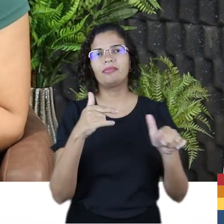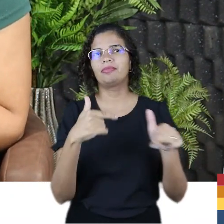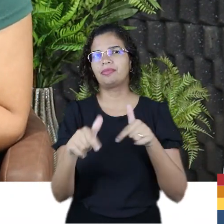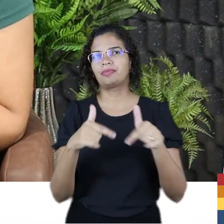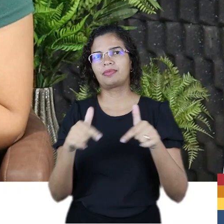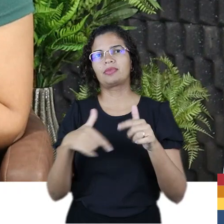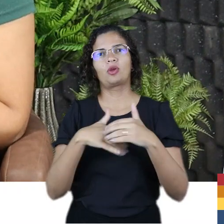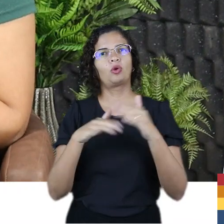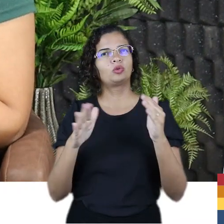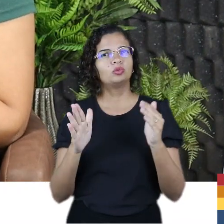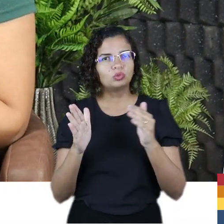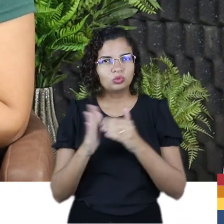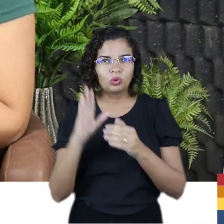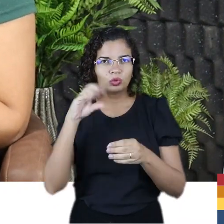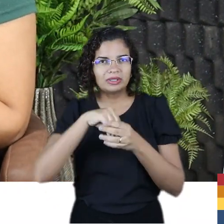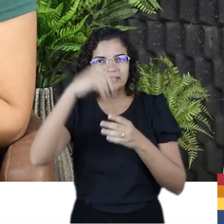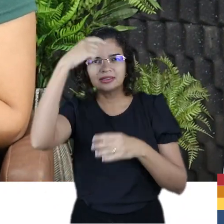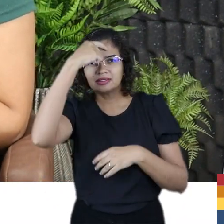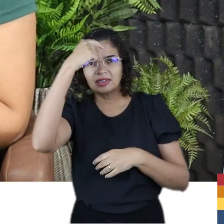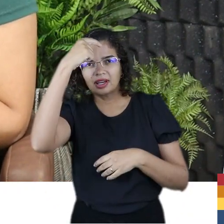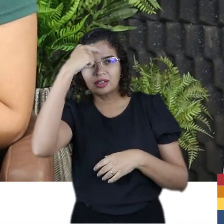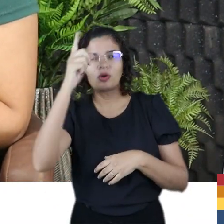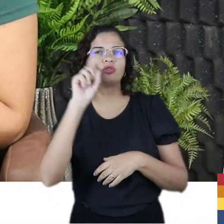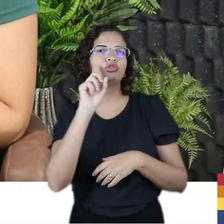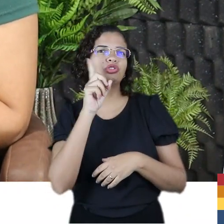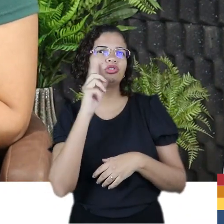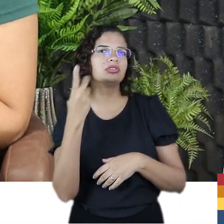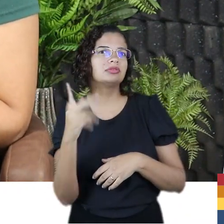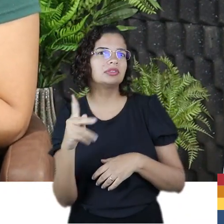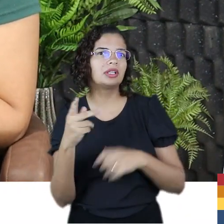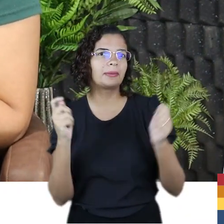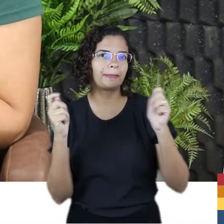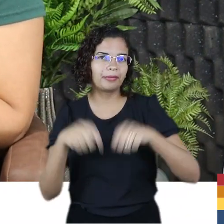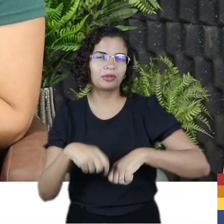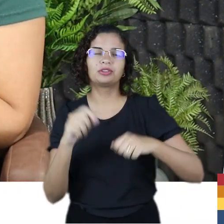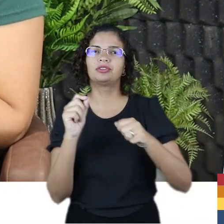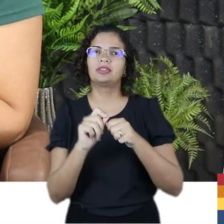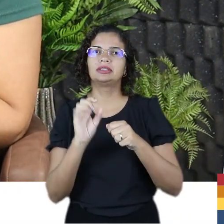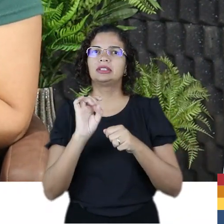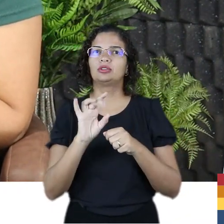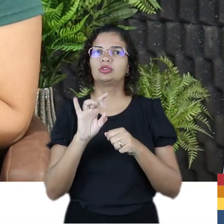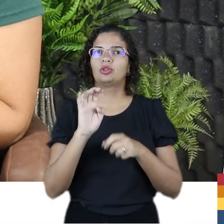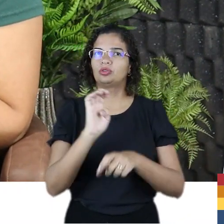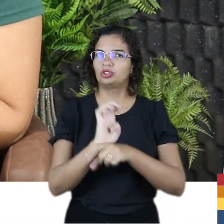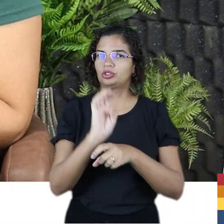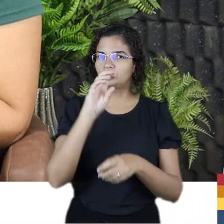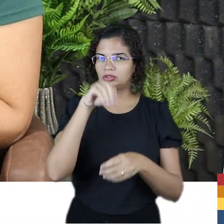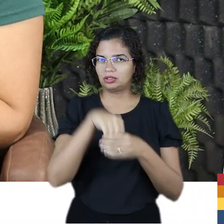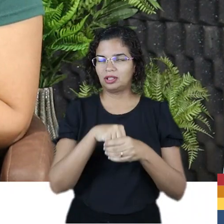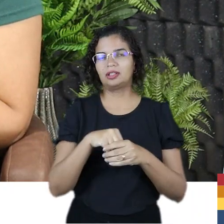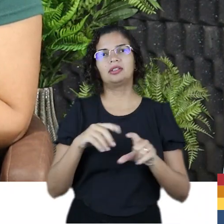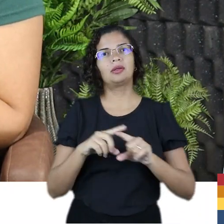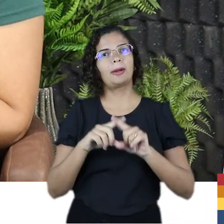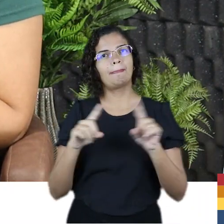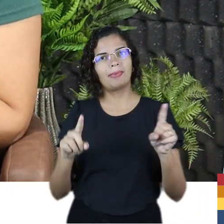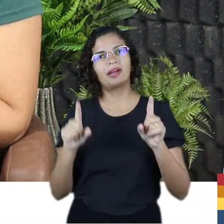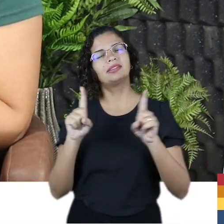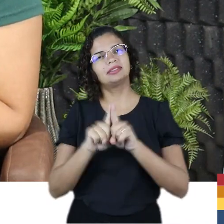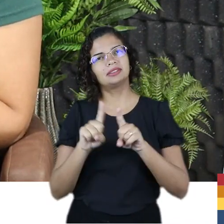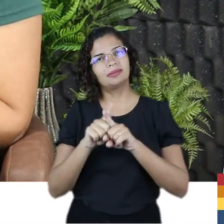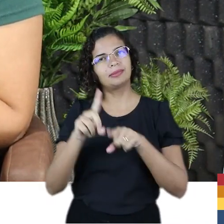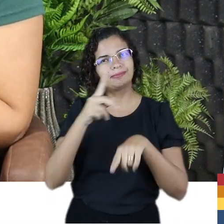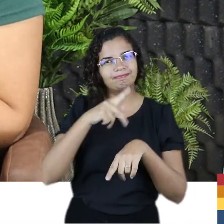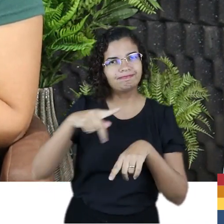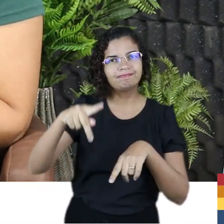da produtividade intelectual que ele pode trazer não só para o Estado né professora mas também para o país para o mundo e a gente